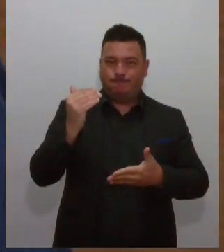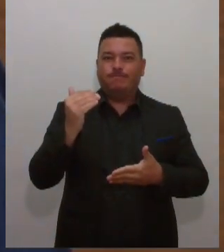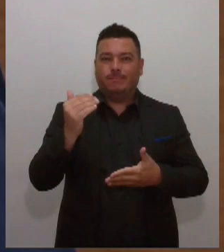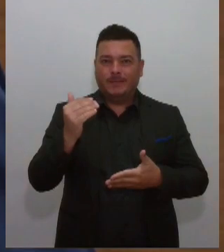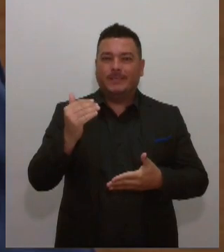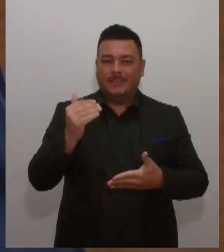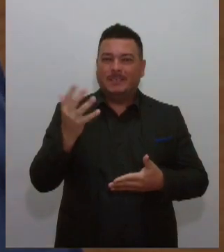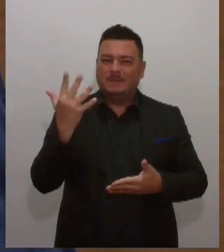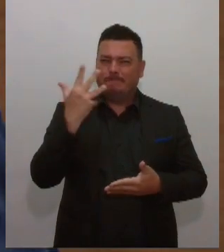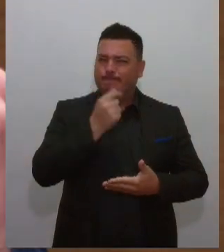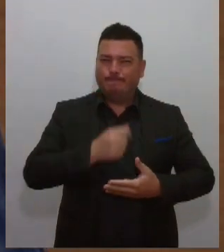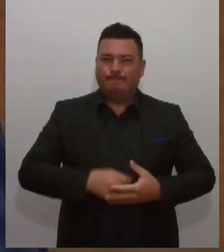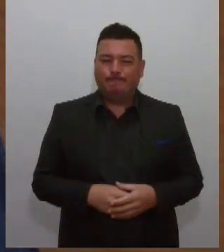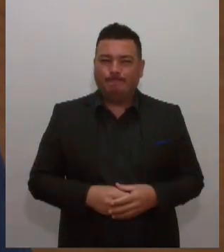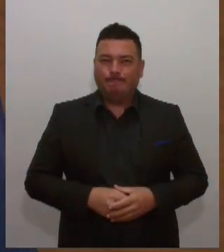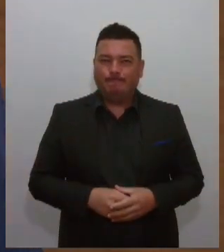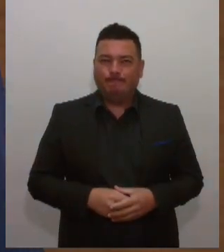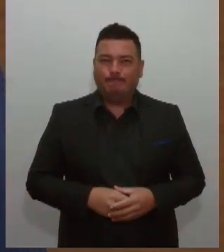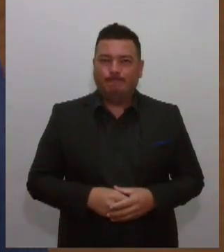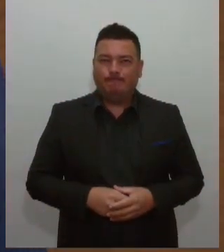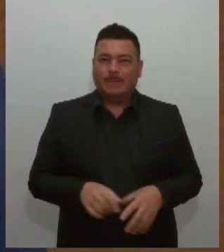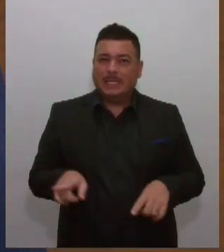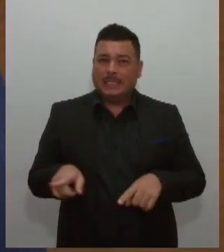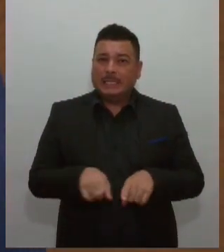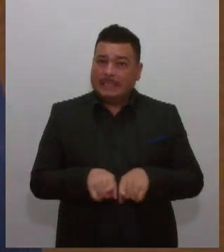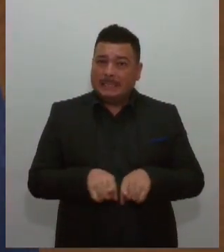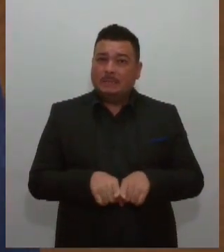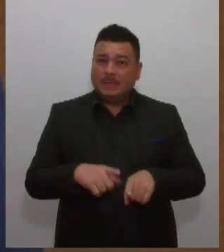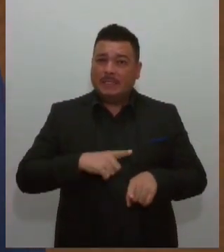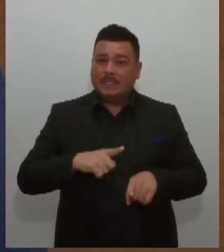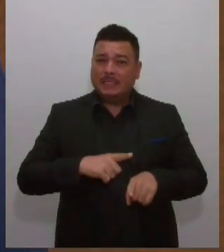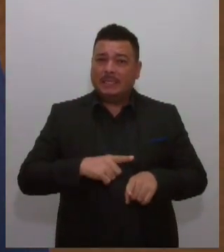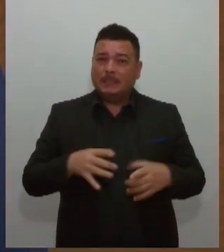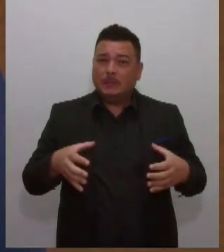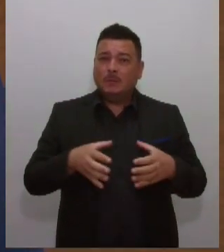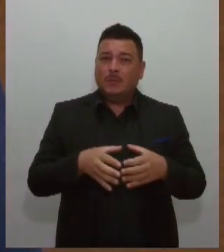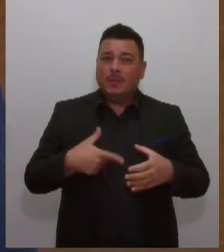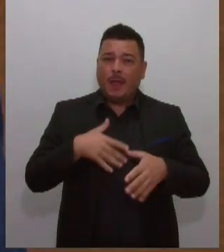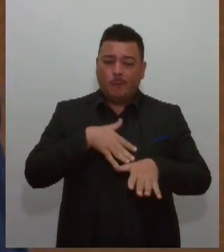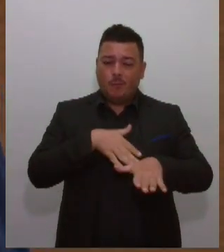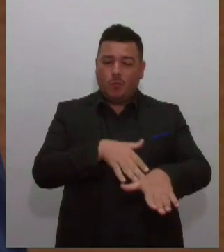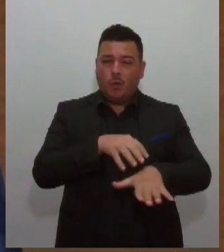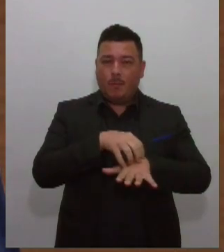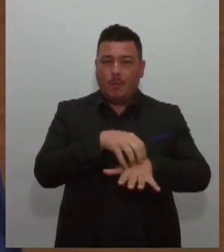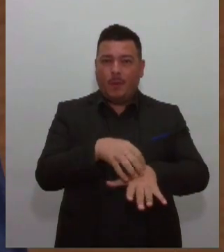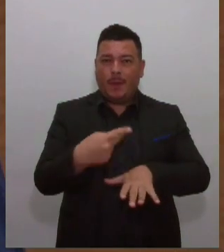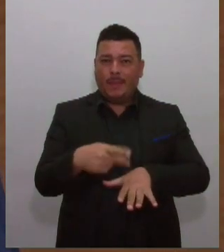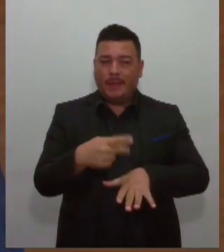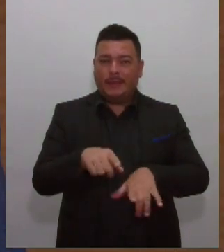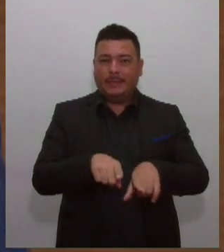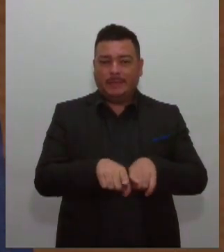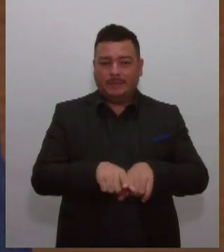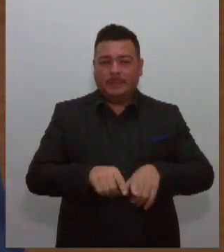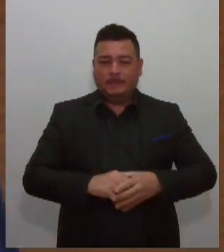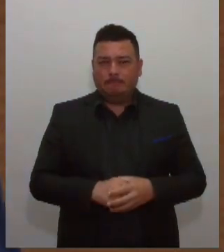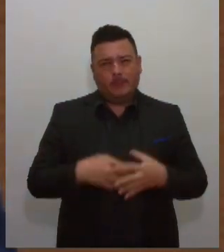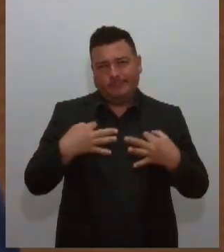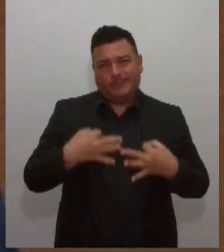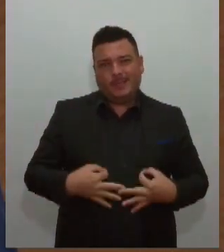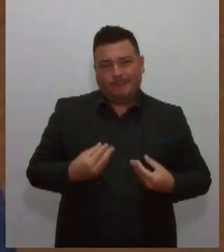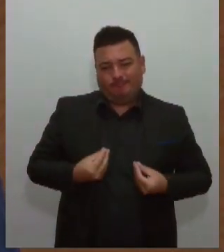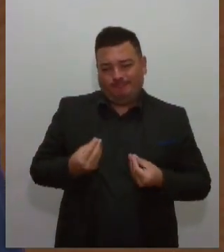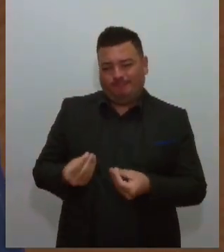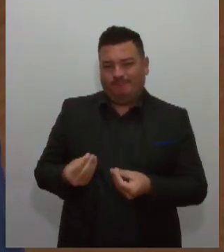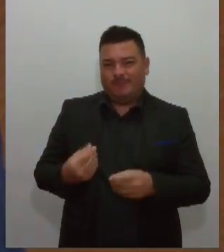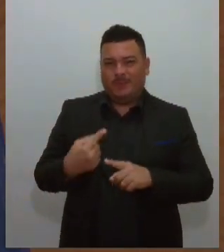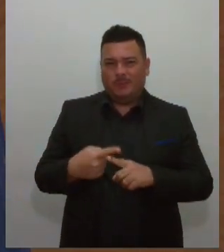que deu um dinamismo grande e completo ao transporte aqui em sergipano, e nada mais justo, né, um baiano que mora muitos anos aqui